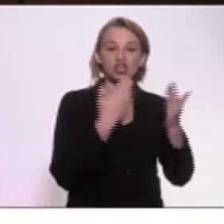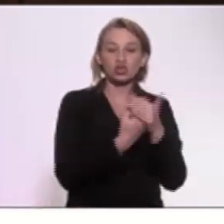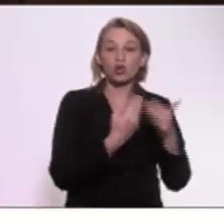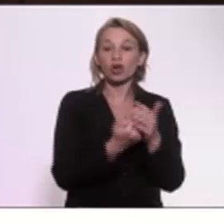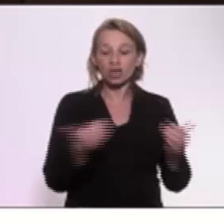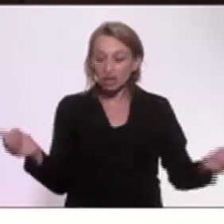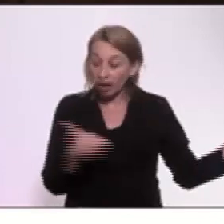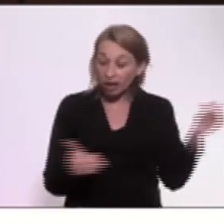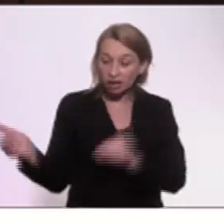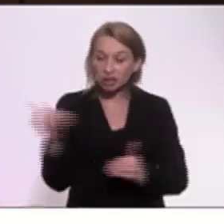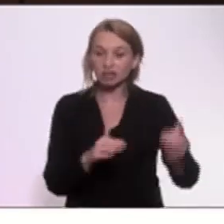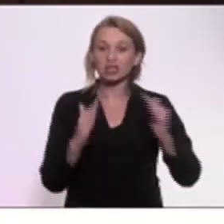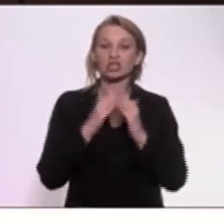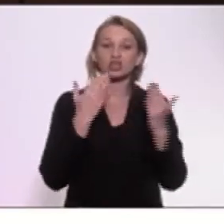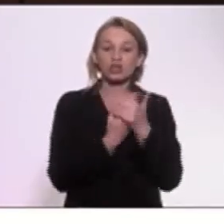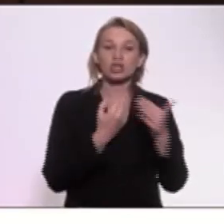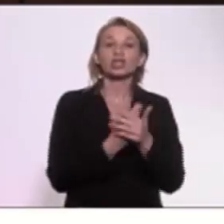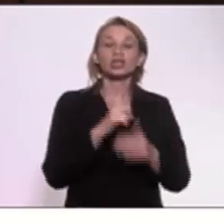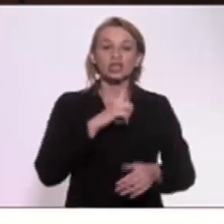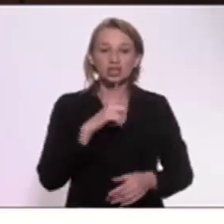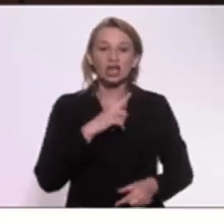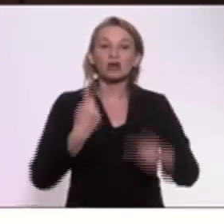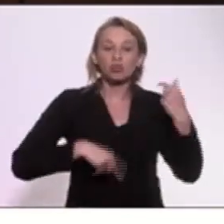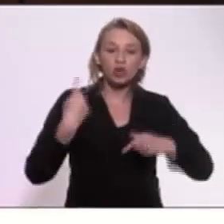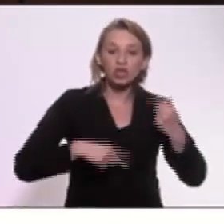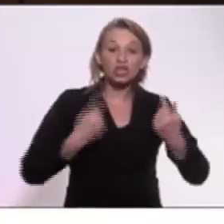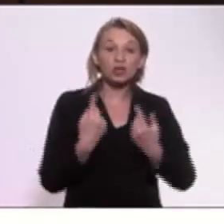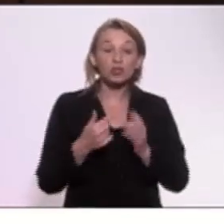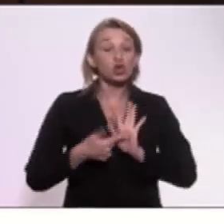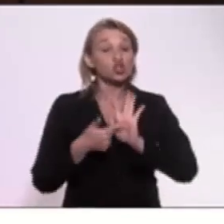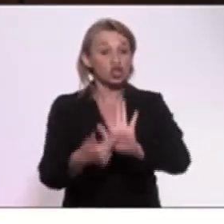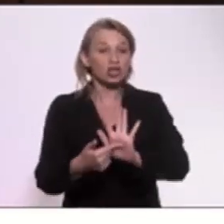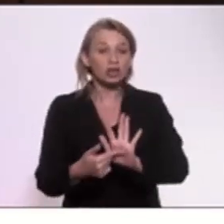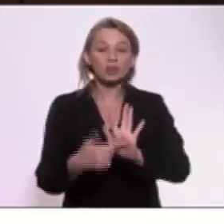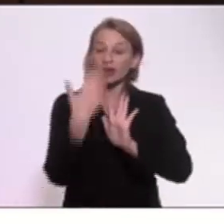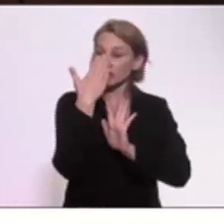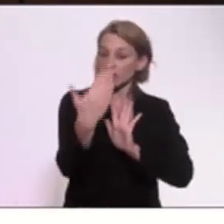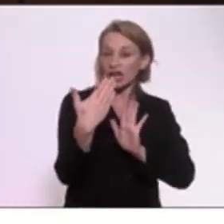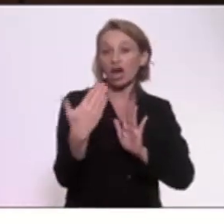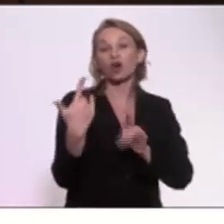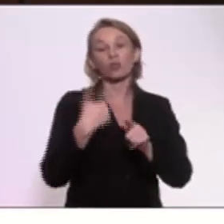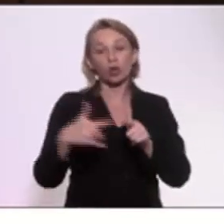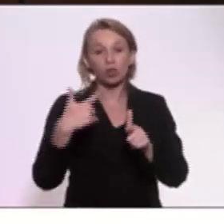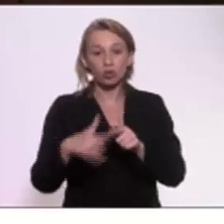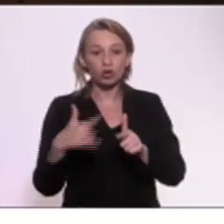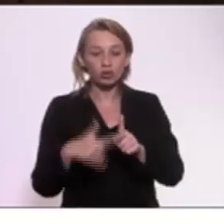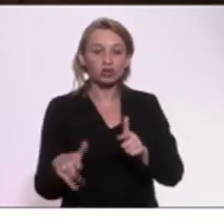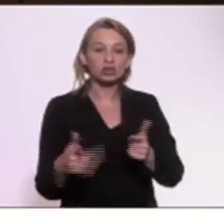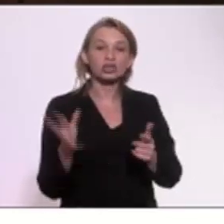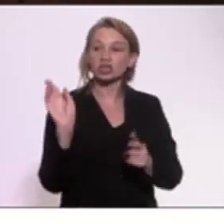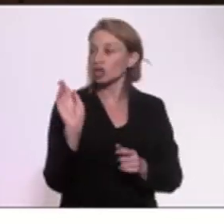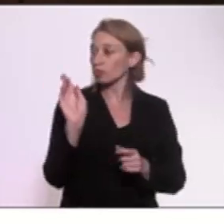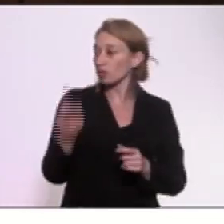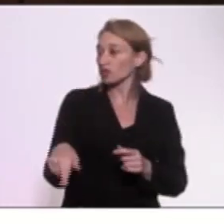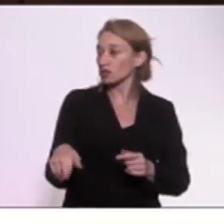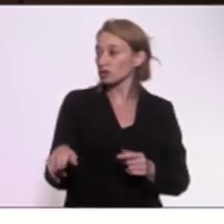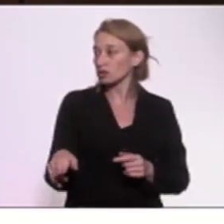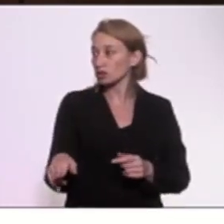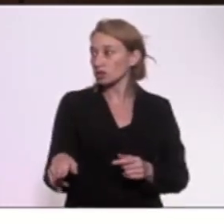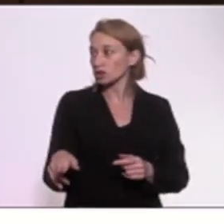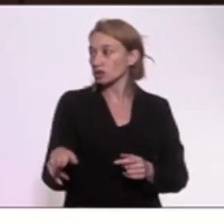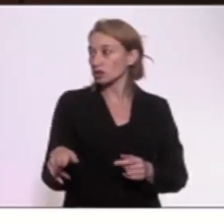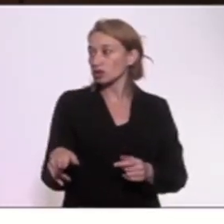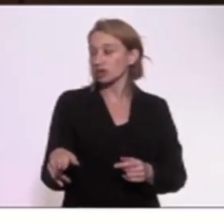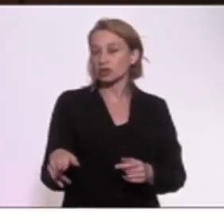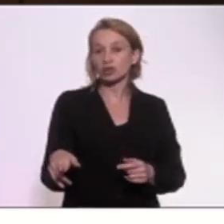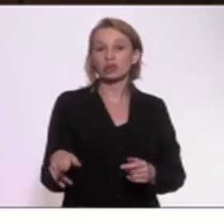escolas. Que haja, sim, políticas voltadas para enfrentar o problema das reprovações, que